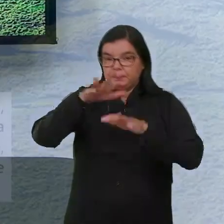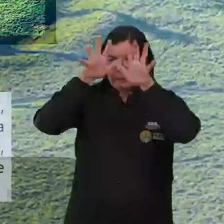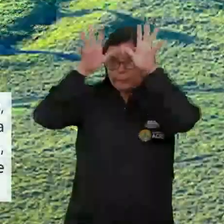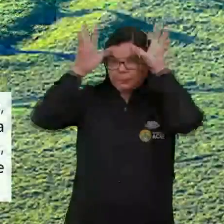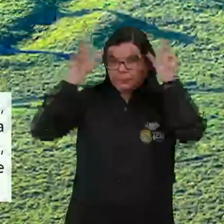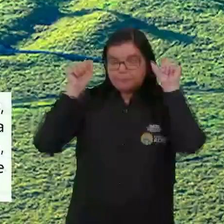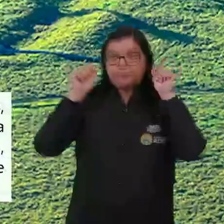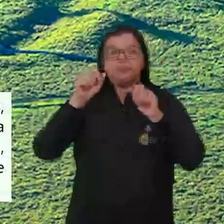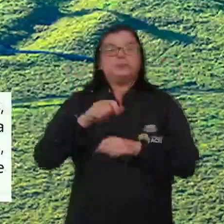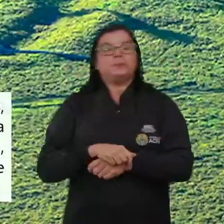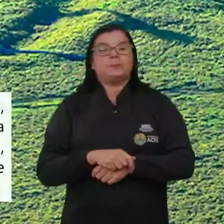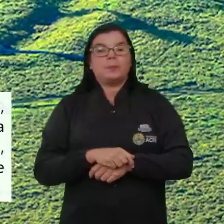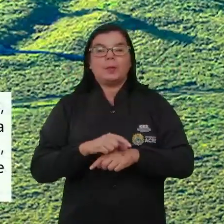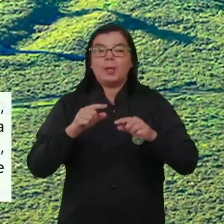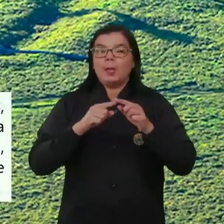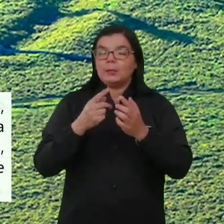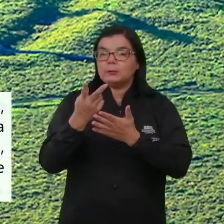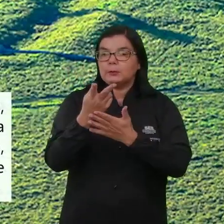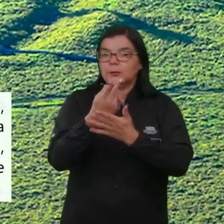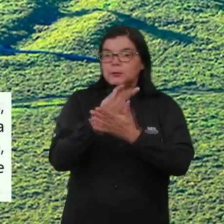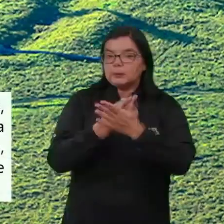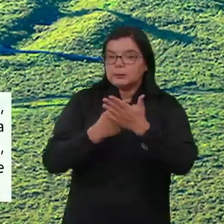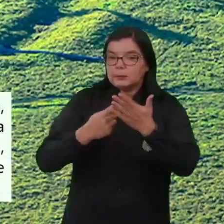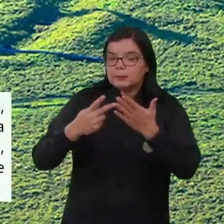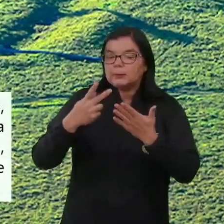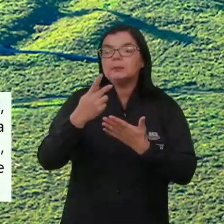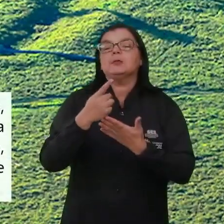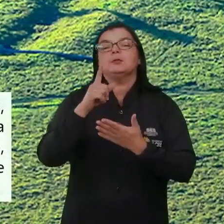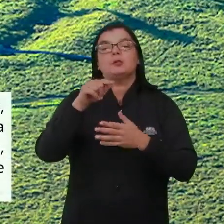os geoglifos, eles são estruturas